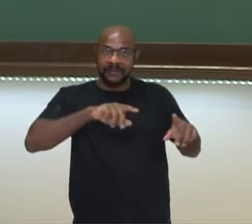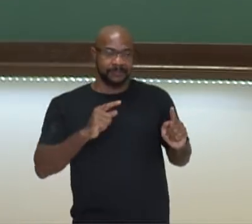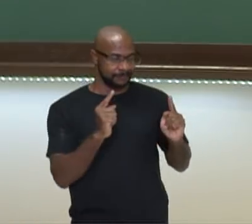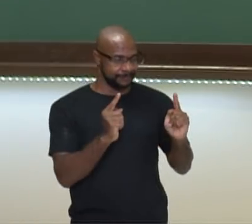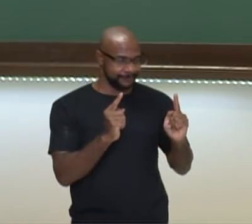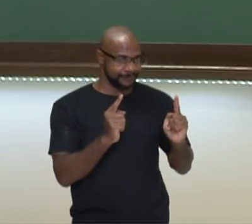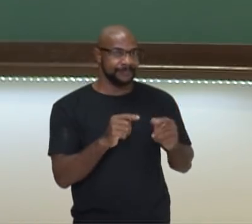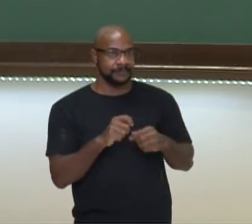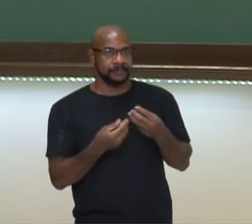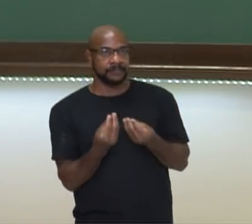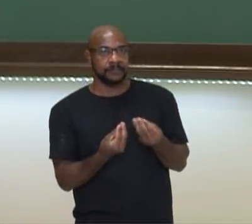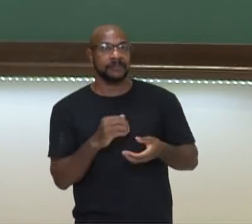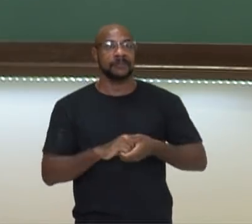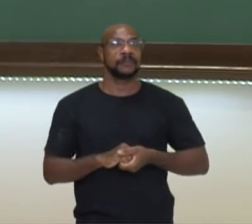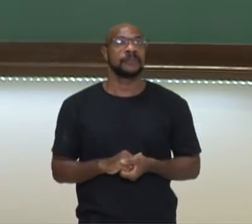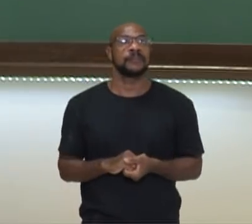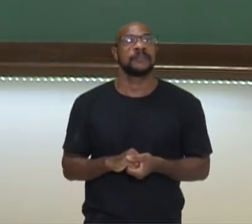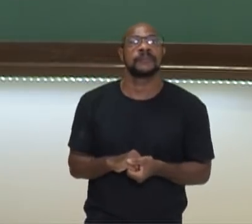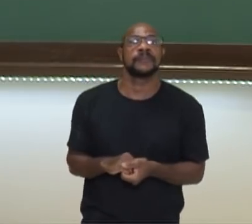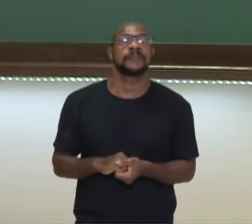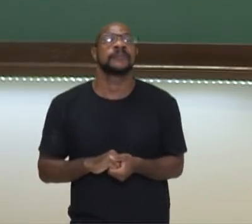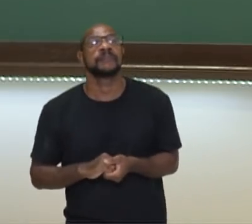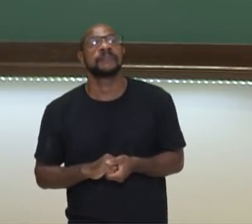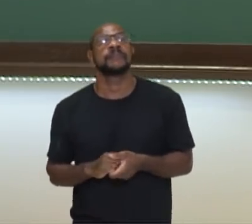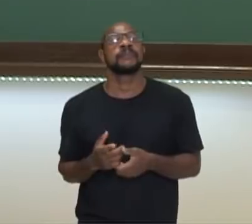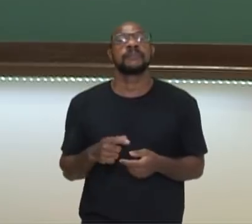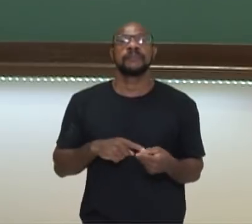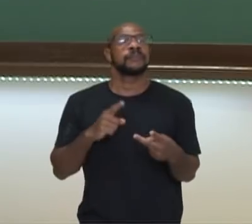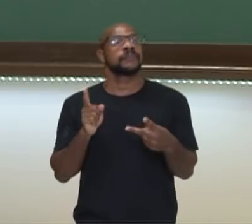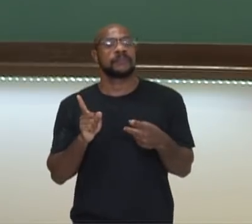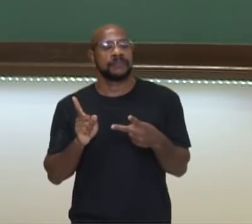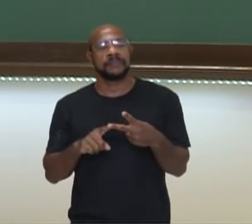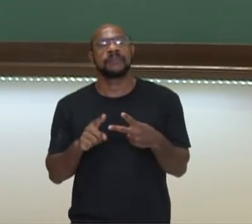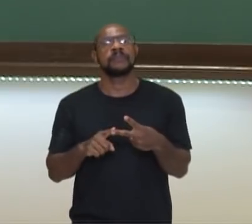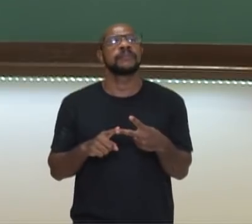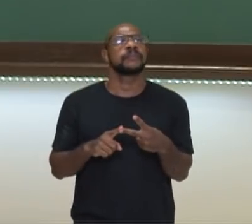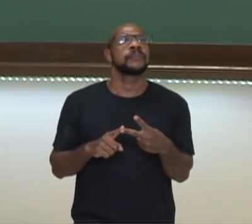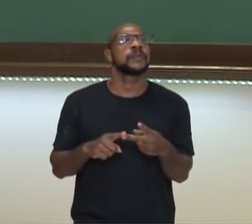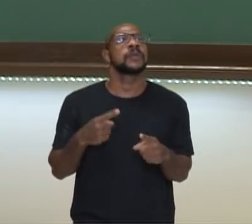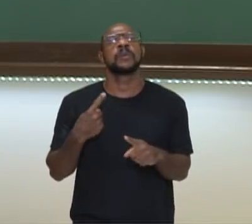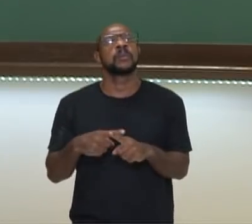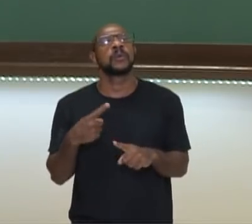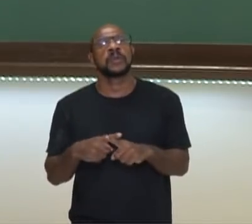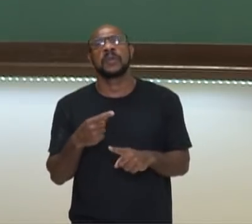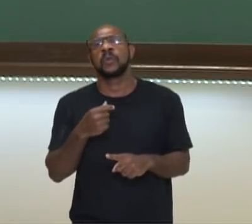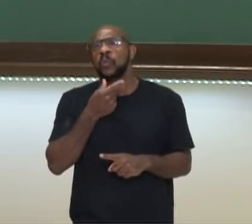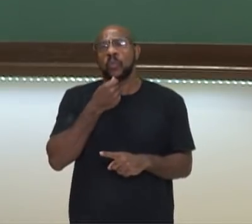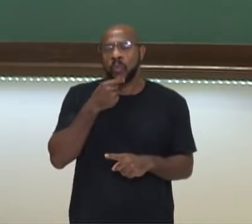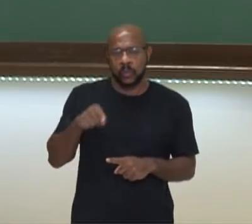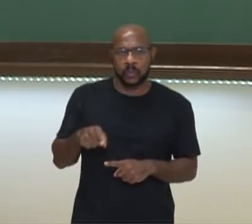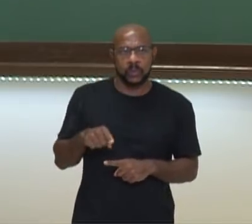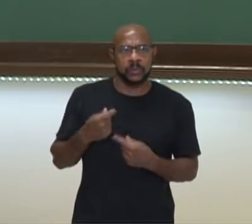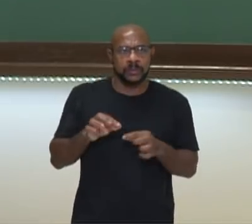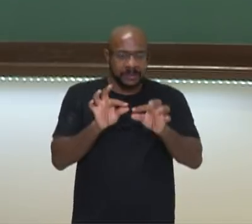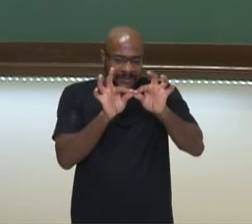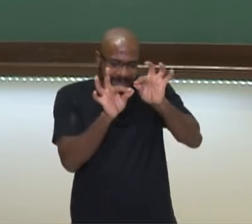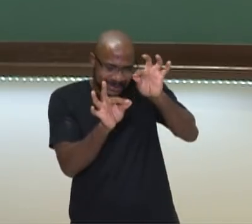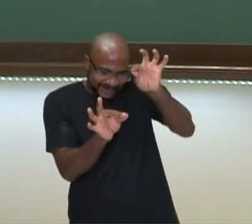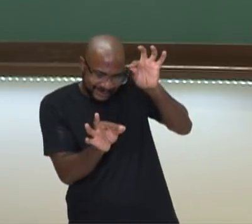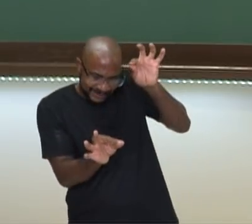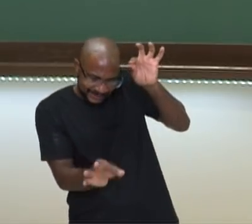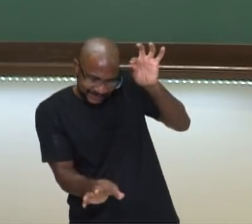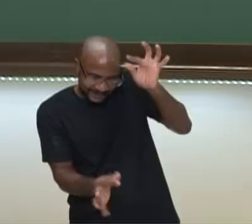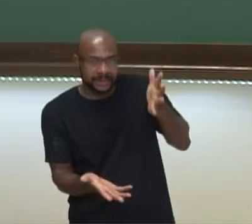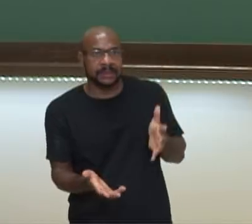Então esse problema nós já resolvemos. Segunda coisa que deve ser sua inquietação, você deve estar se perguntando por que o bendito do Aragon não tinha a medida certinha, tinha que ser